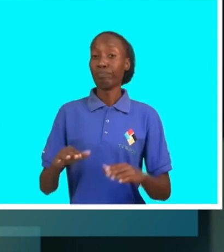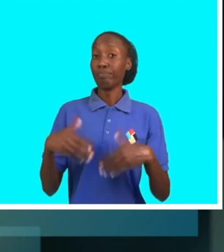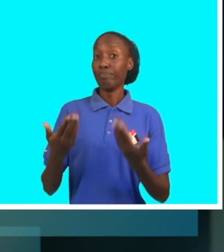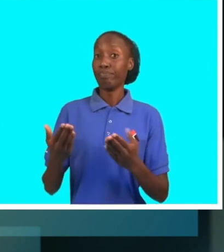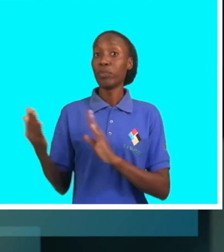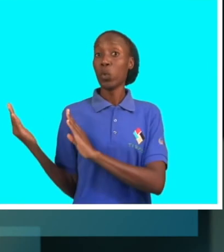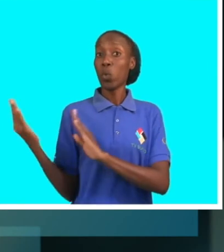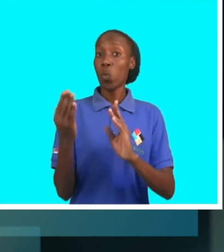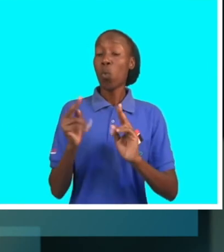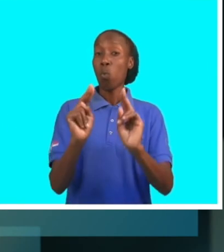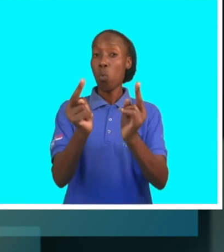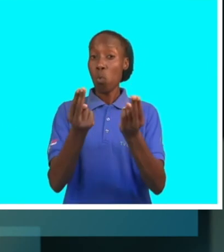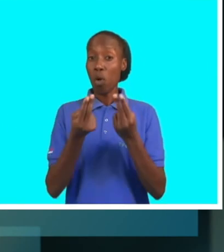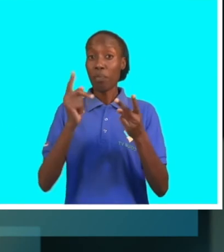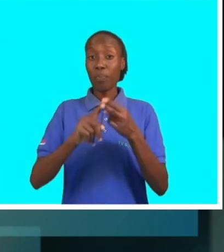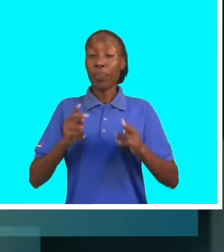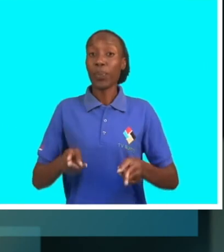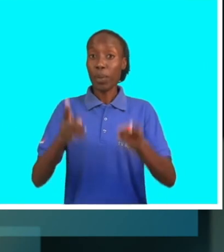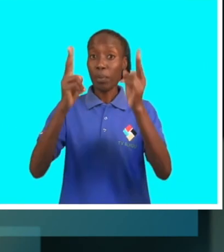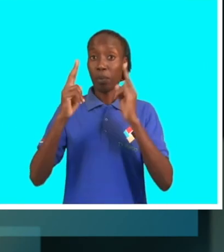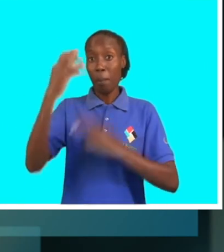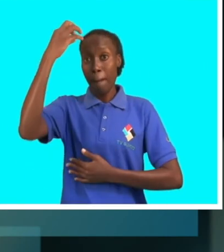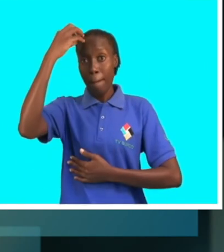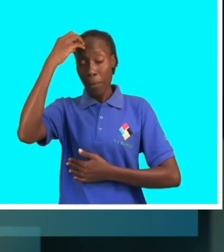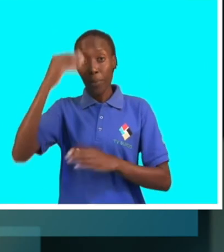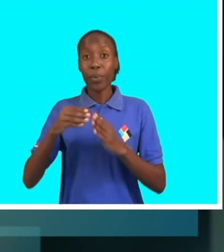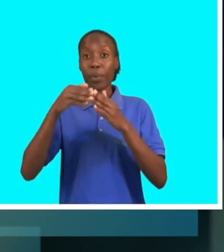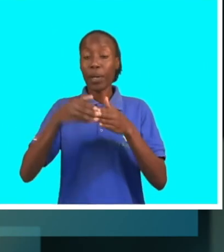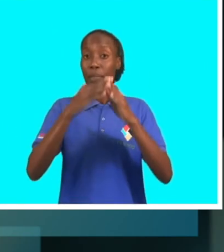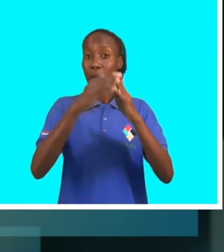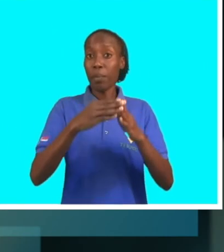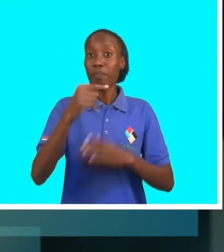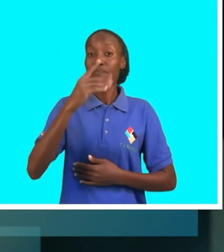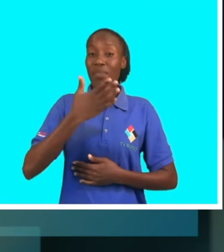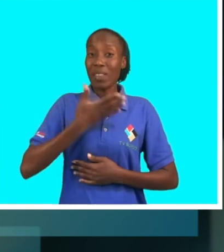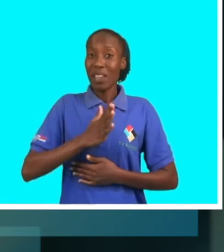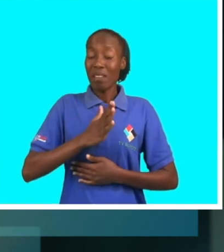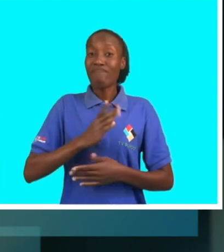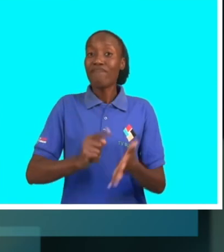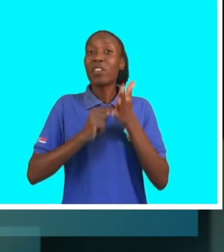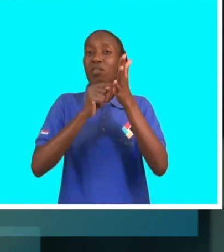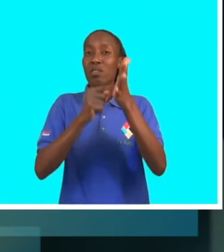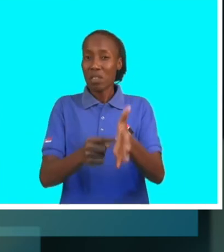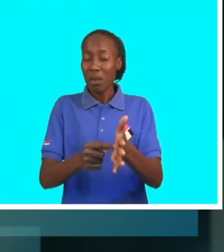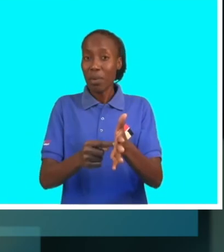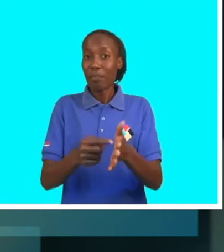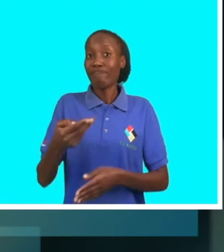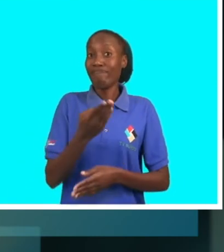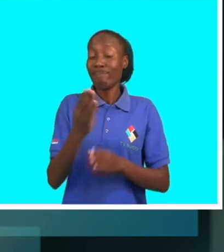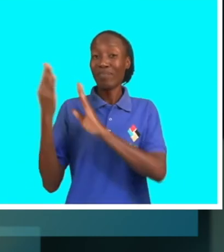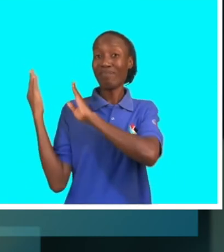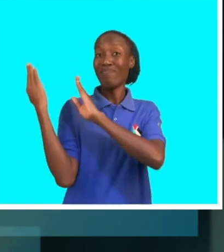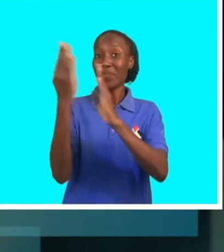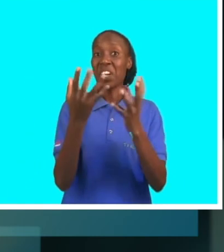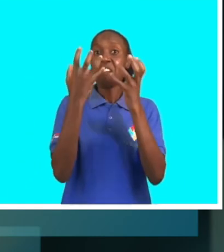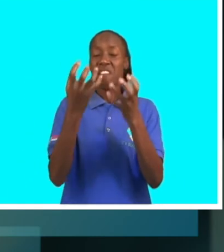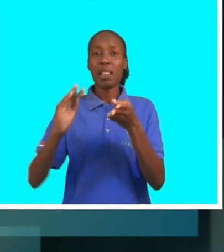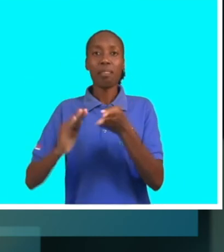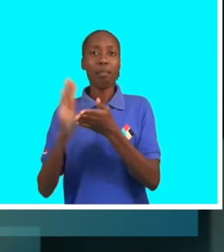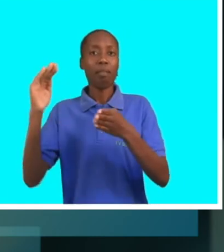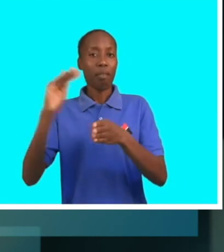Por exemplo, temos a Circular do Maputo, temos a Ponte, Maputo-Catambi. Só para citar alguns exemplos, a Circular do